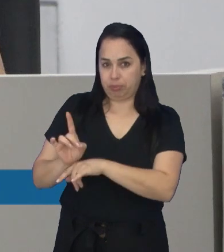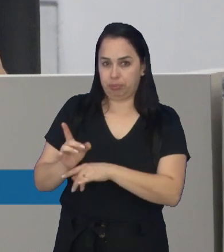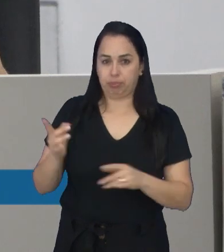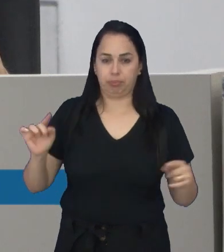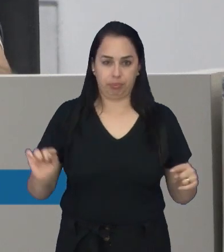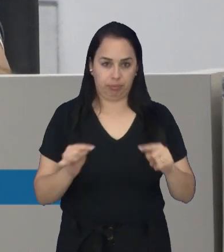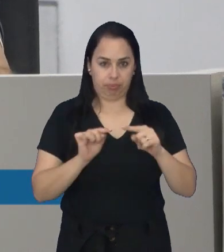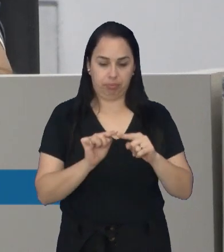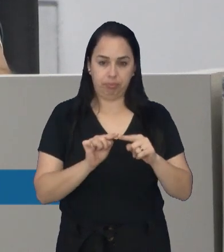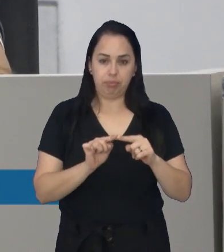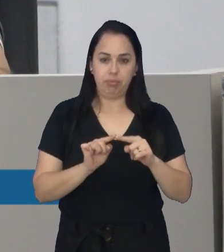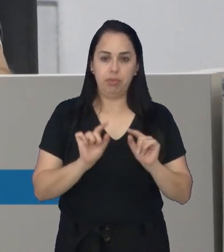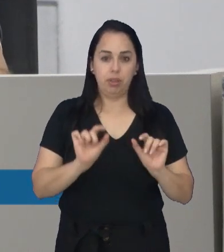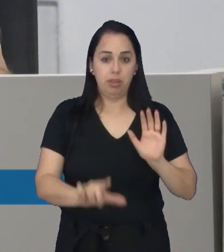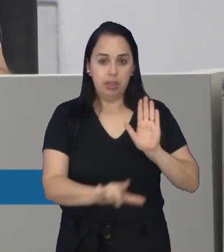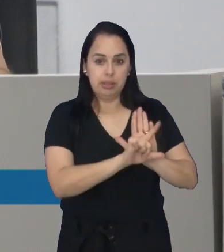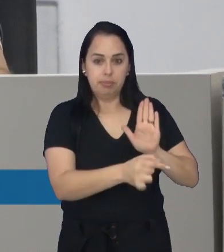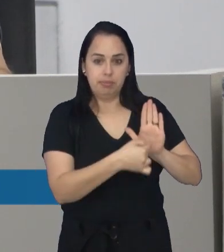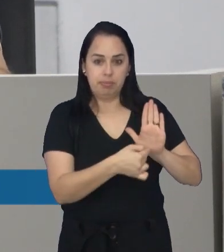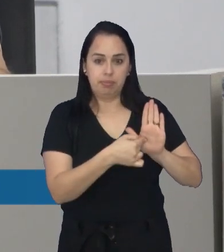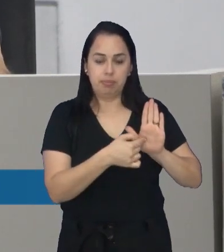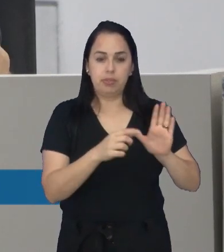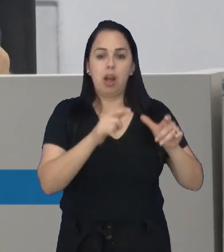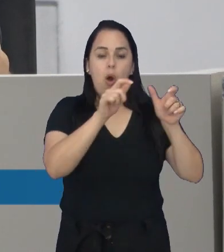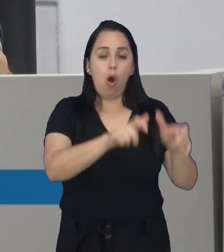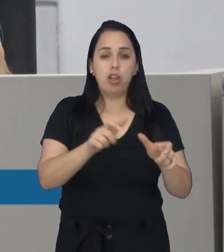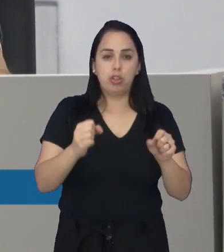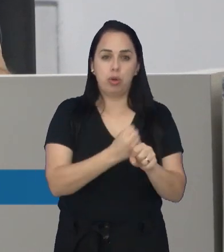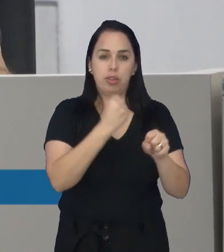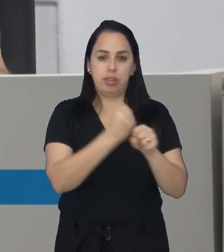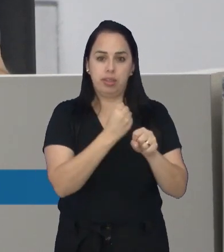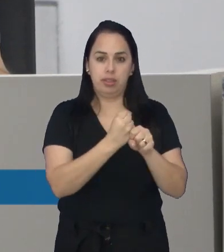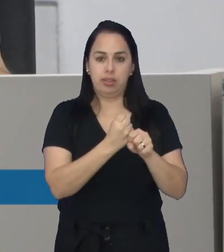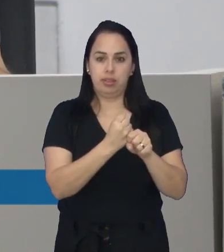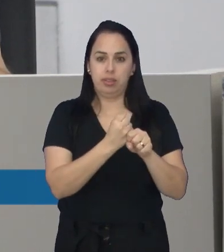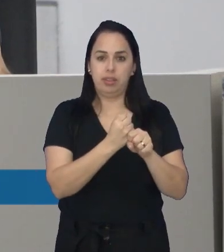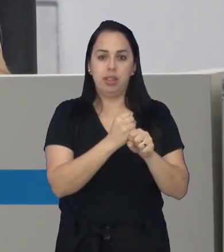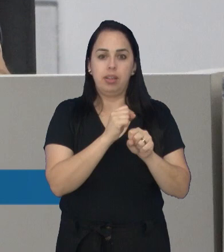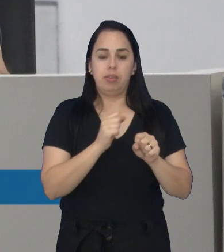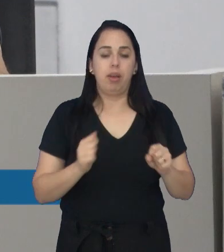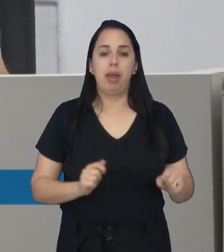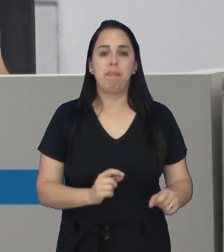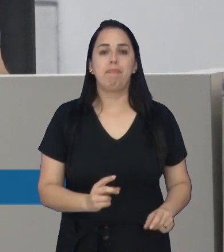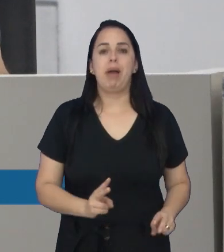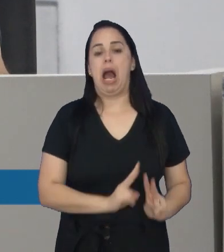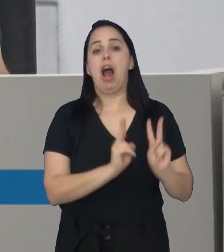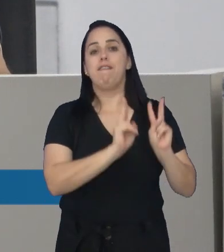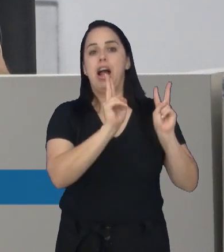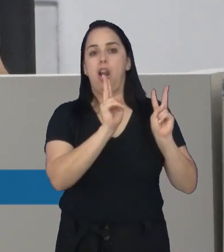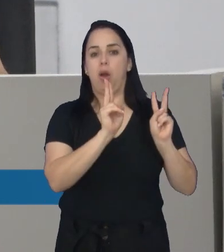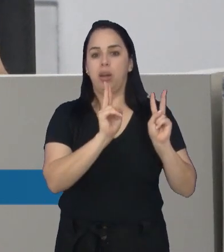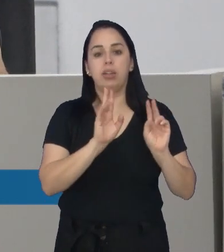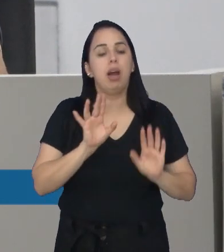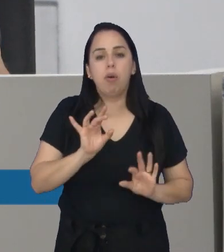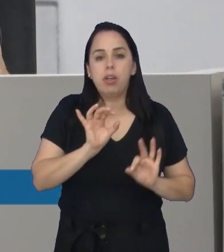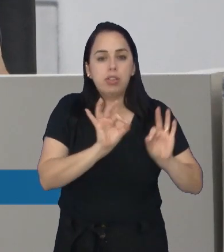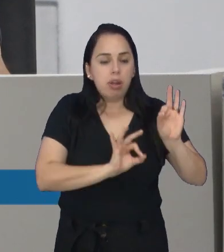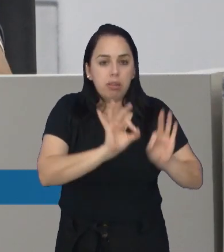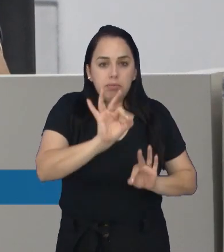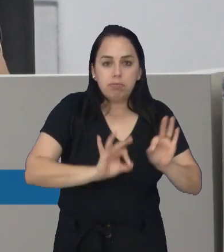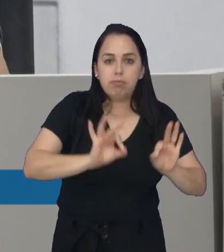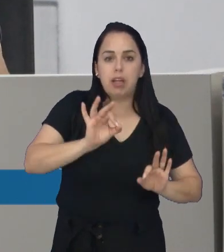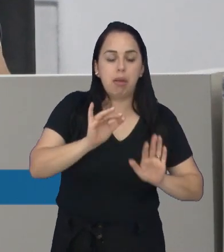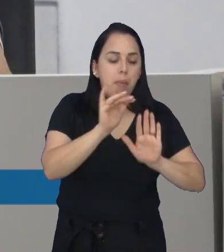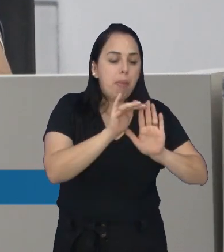pacto com a sociedade é que essa autoganerosa ela não fosse uma recuperação de mais-valia a nossa autógrafo neurosa era de ordenamento territorial